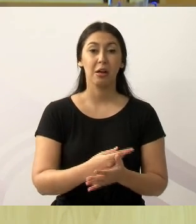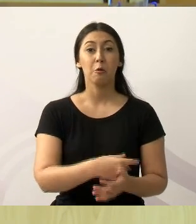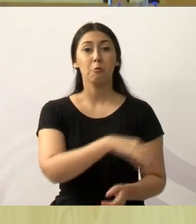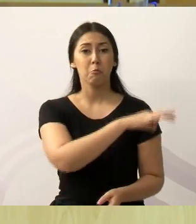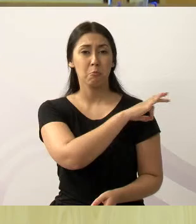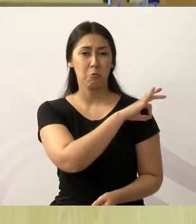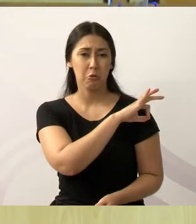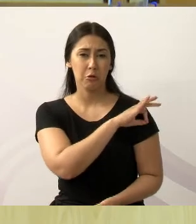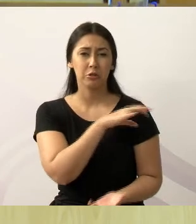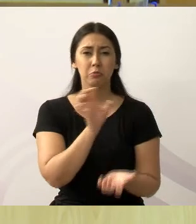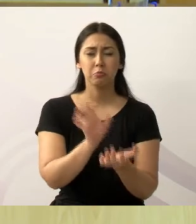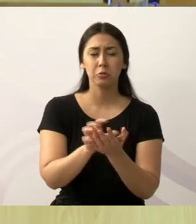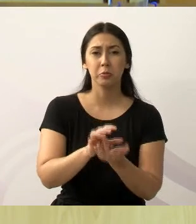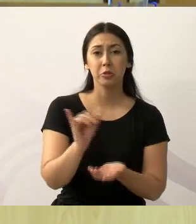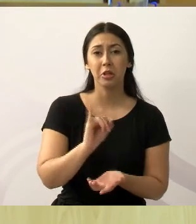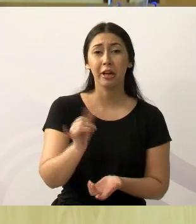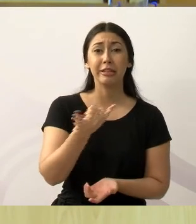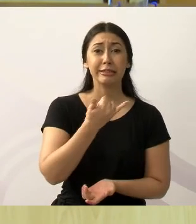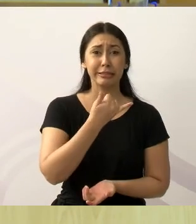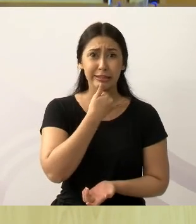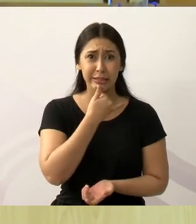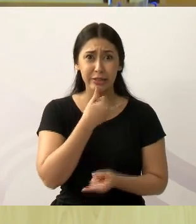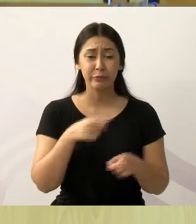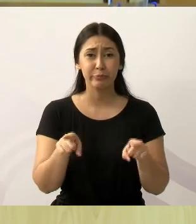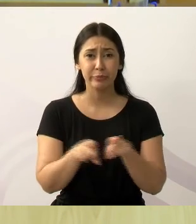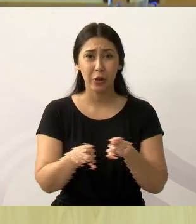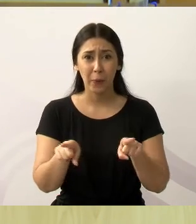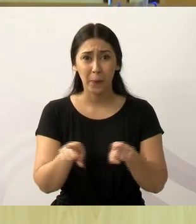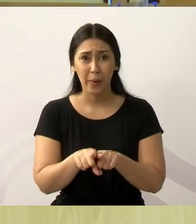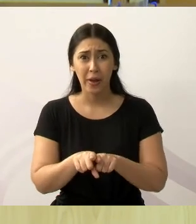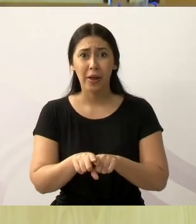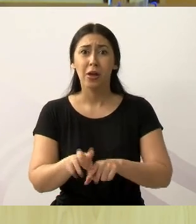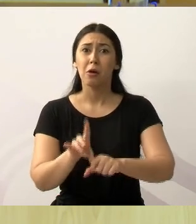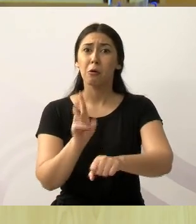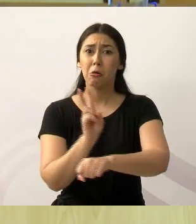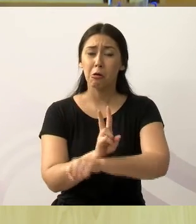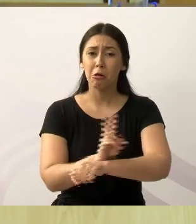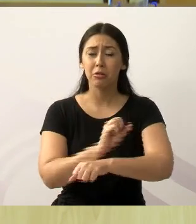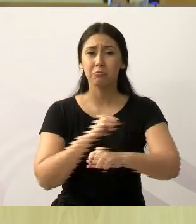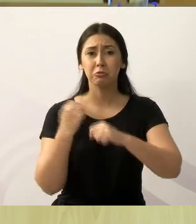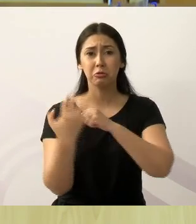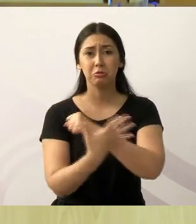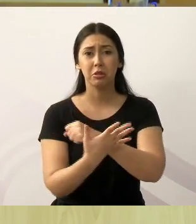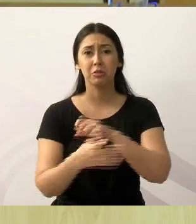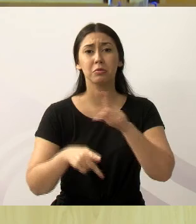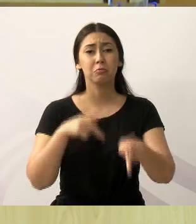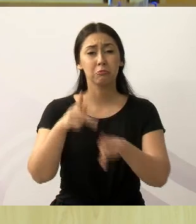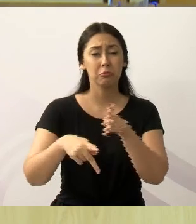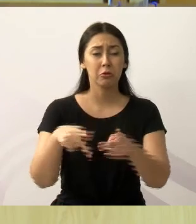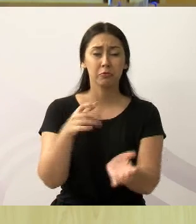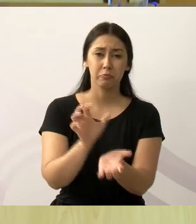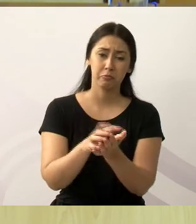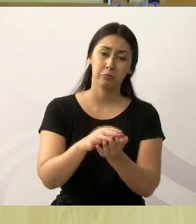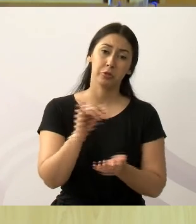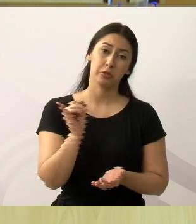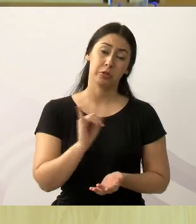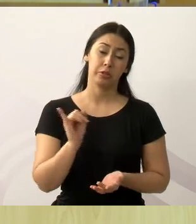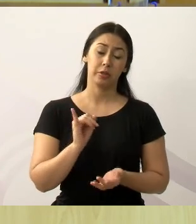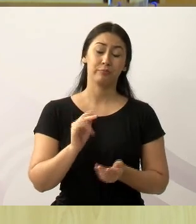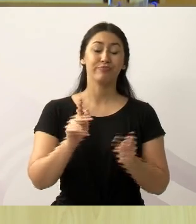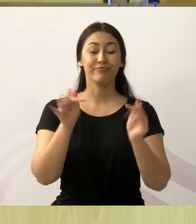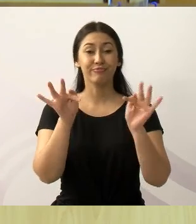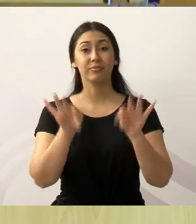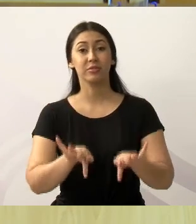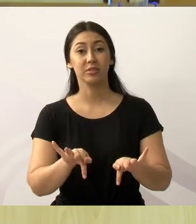guarda civil municipal de jacareí a secretaria de assistência social de nosso município e ao povo jacarehyense por fim na